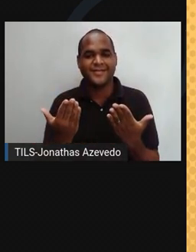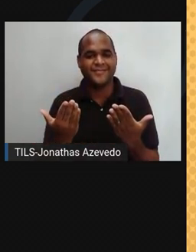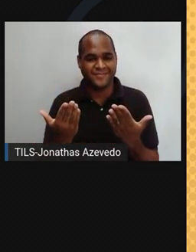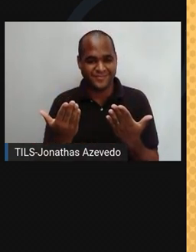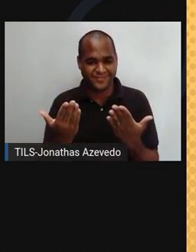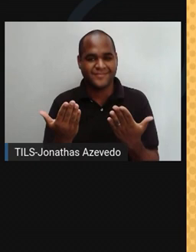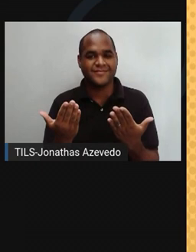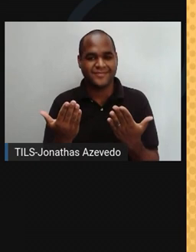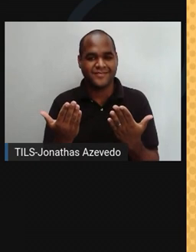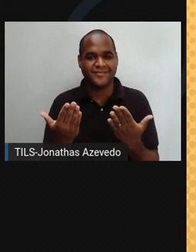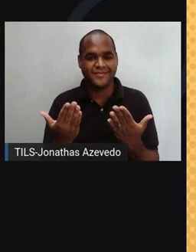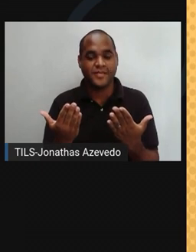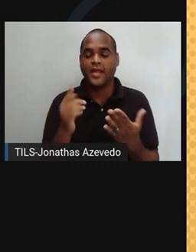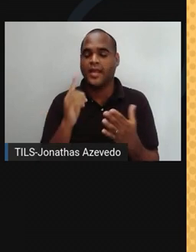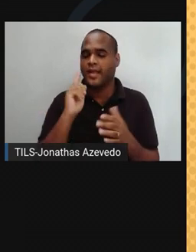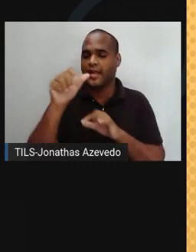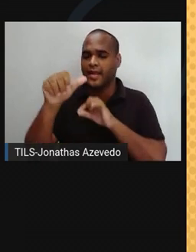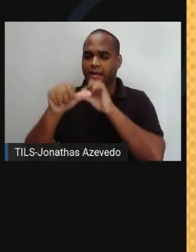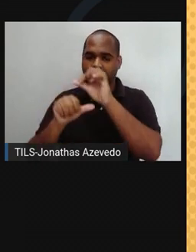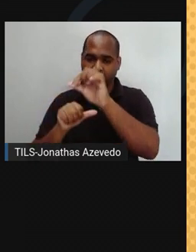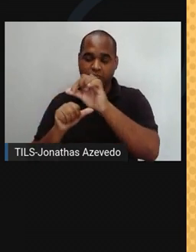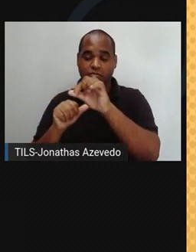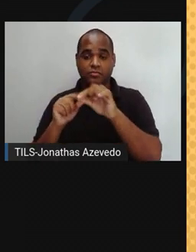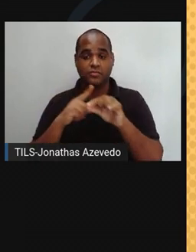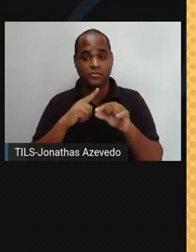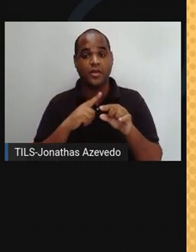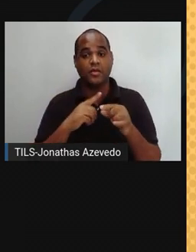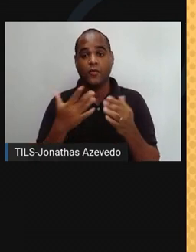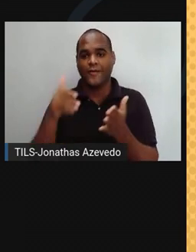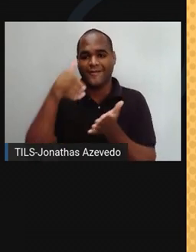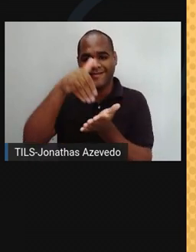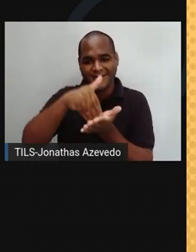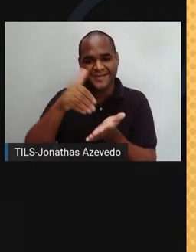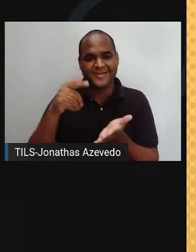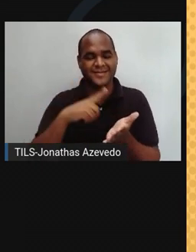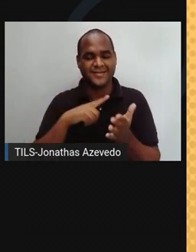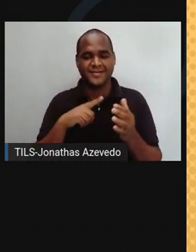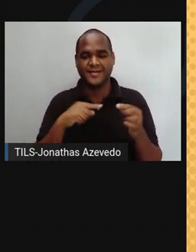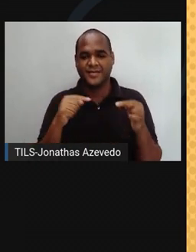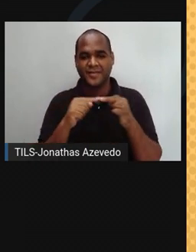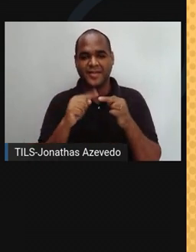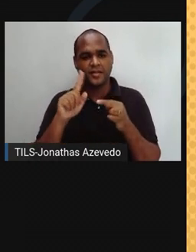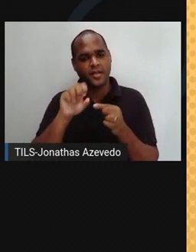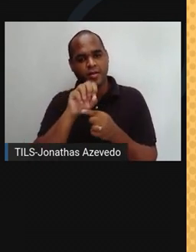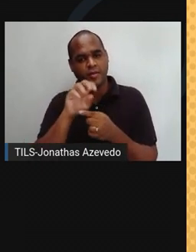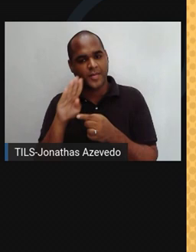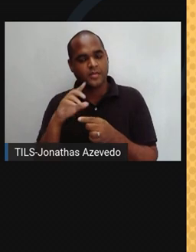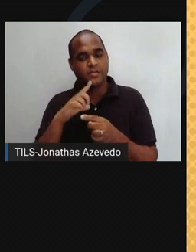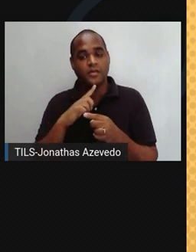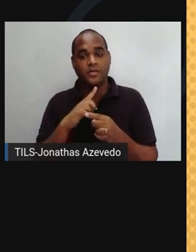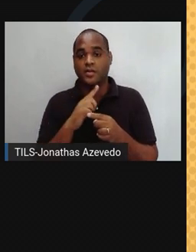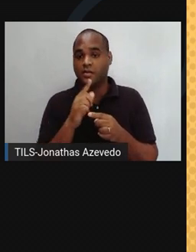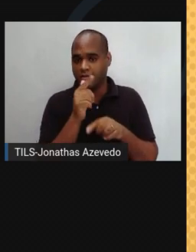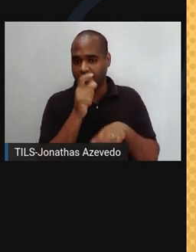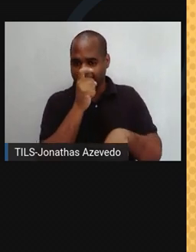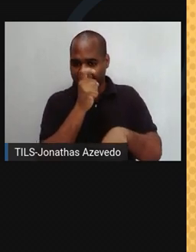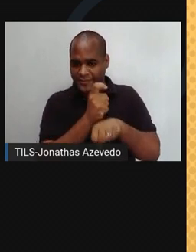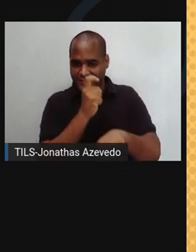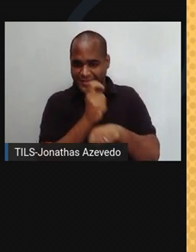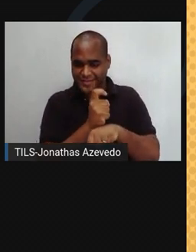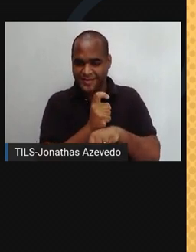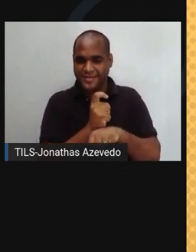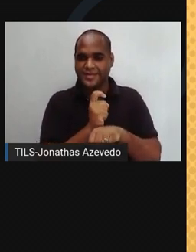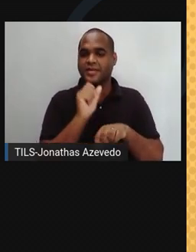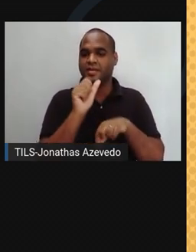condensação o último processo que é quando uma substância em estado sólido